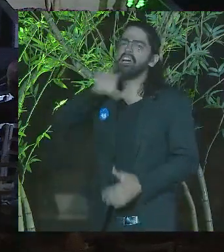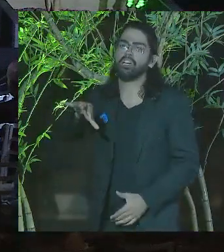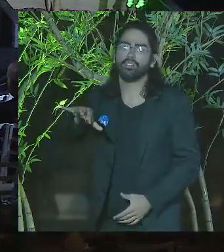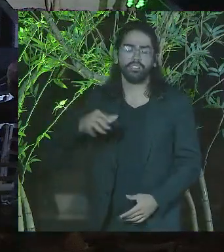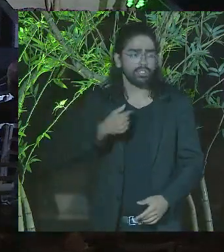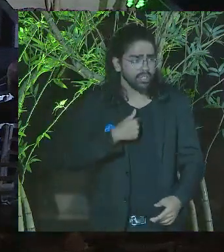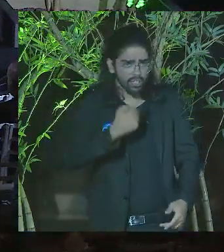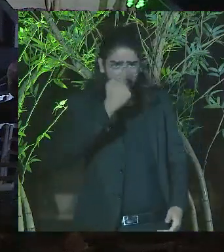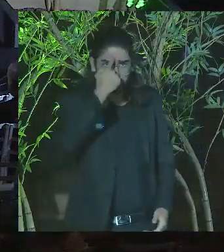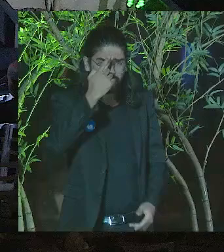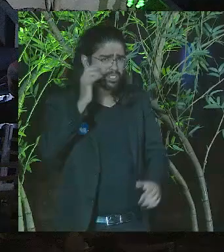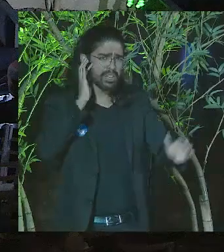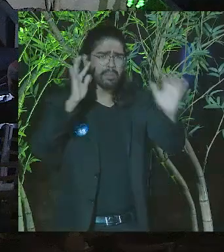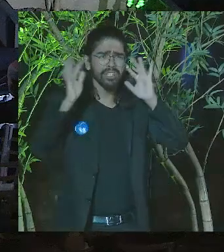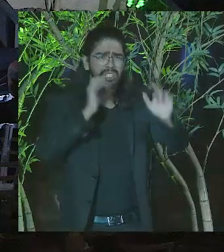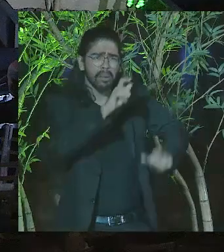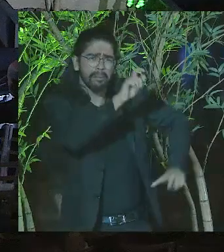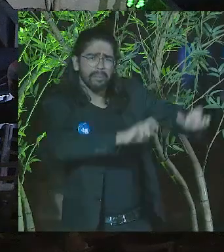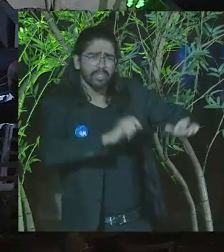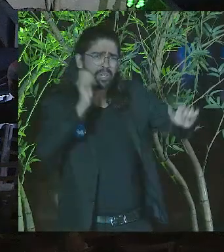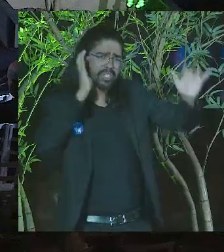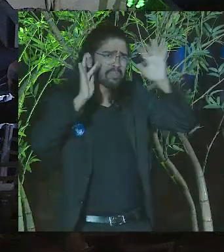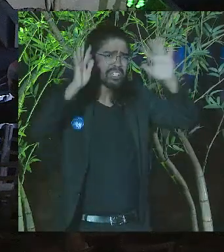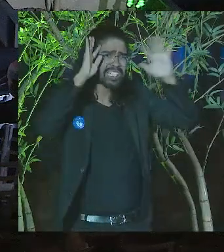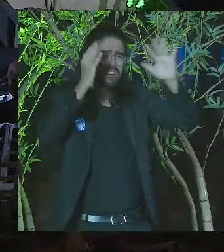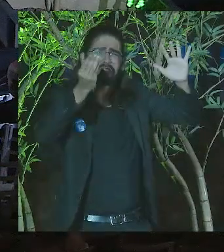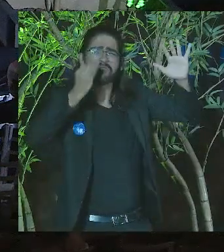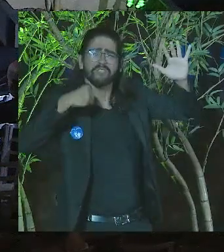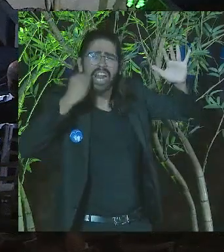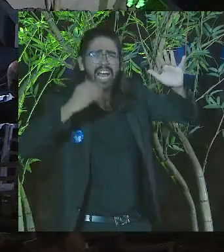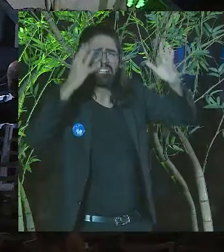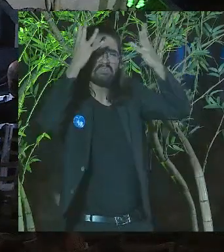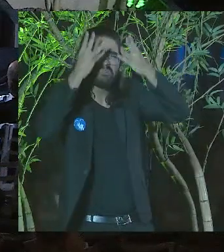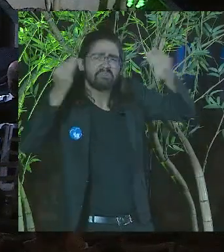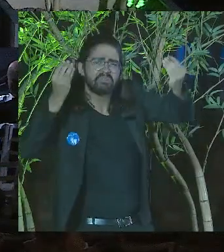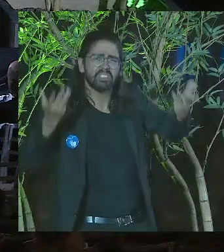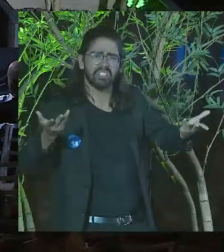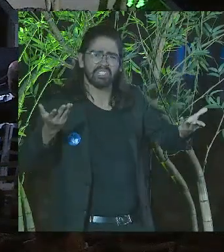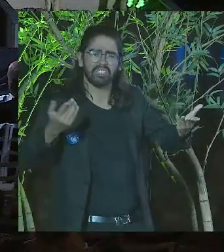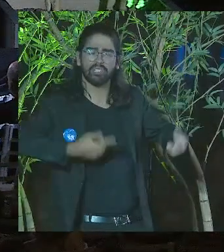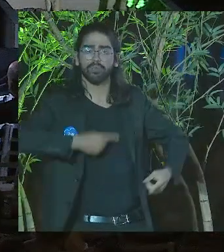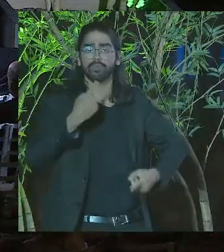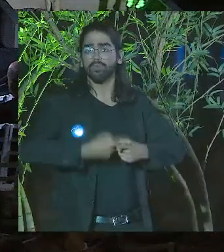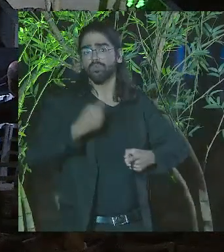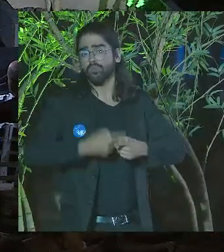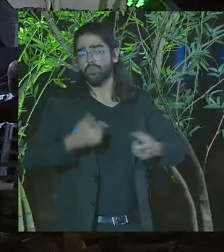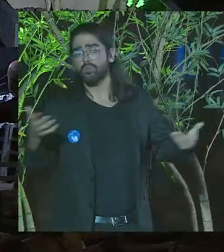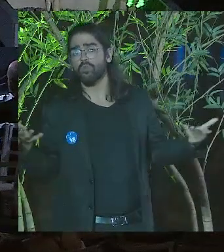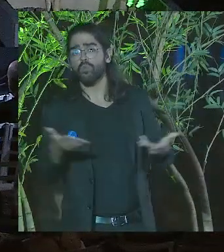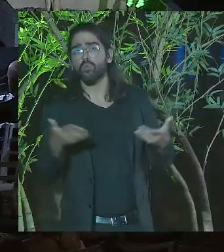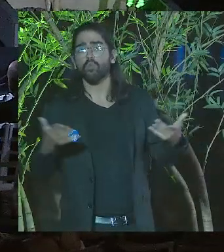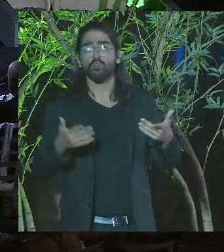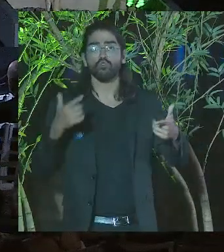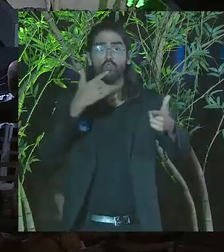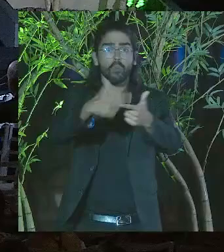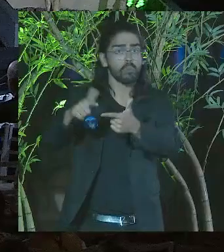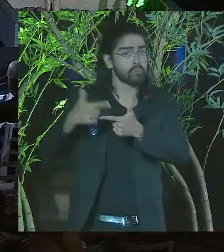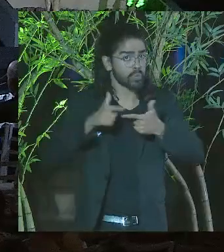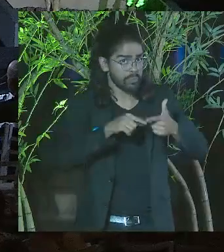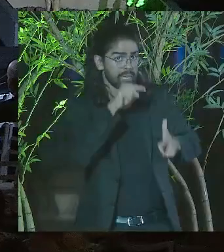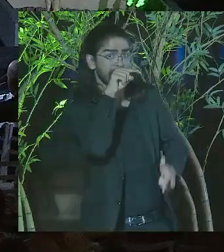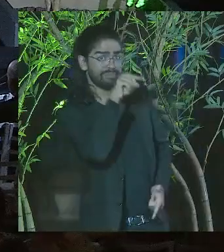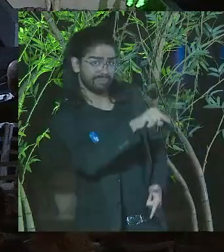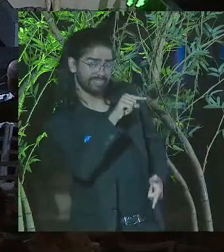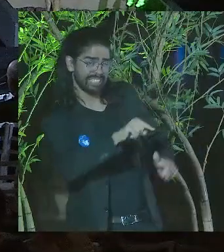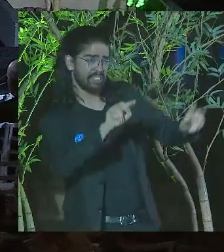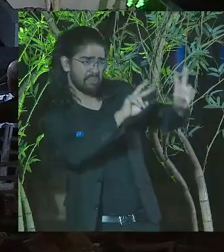crise de imaginação, de gente de imaginação pequena. Porque um dos problemas de falas, assim, que não é só uma